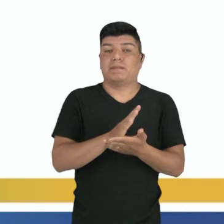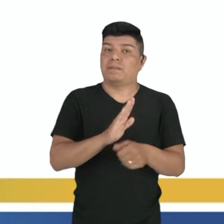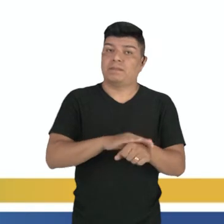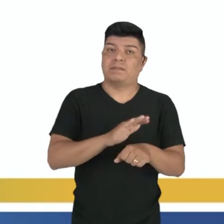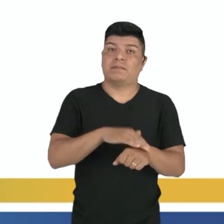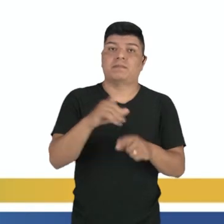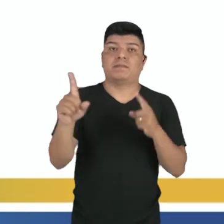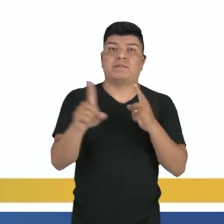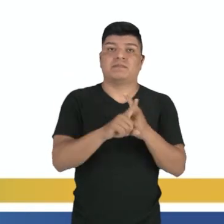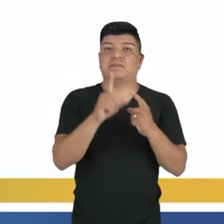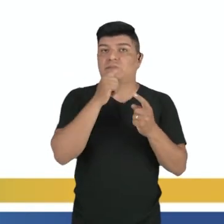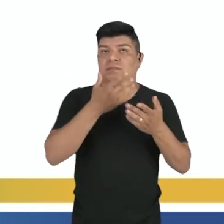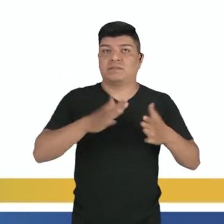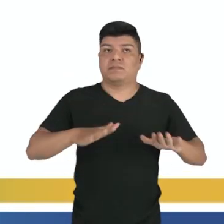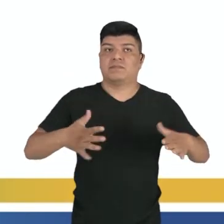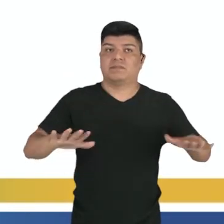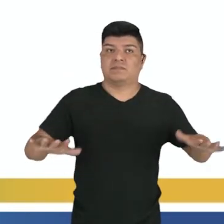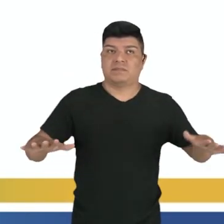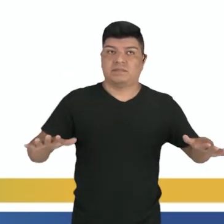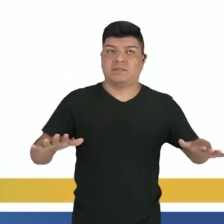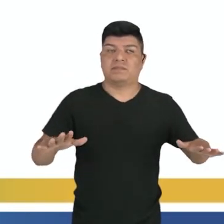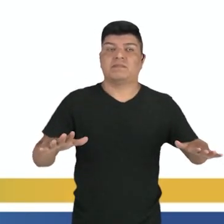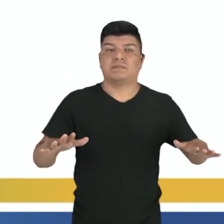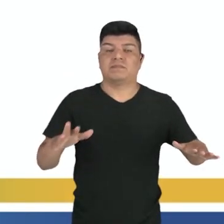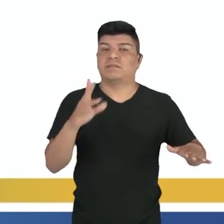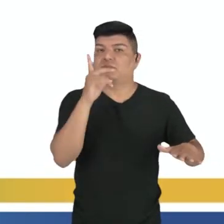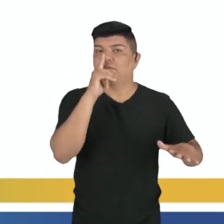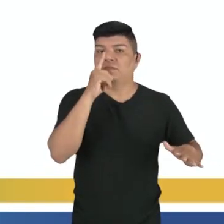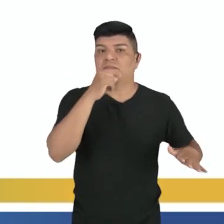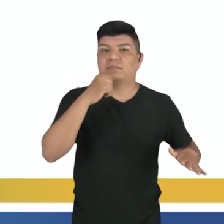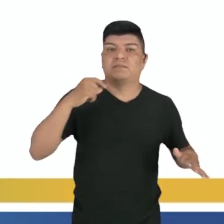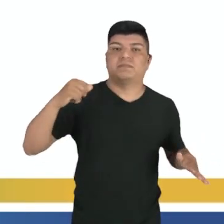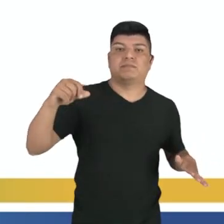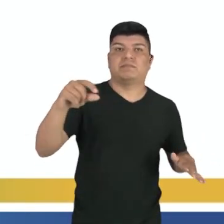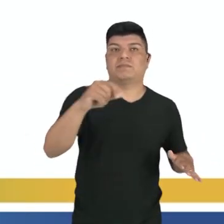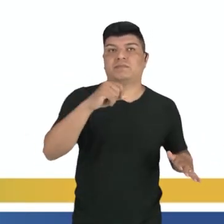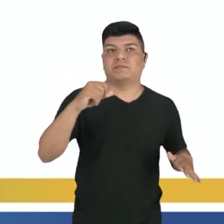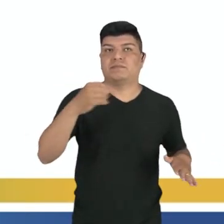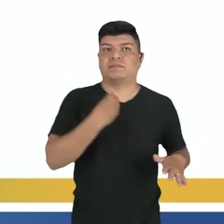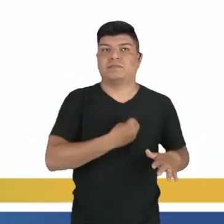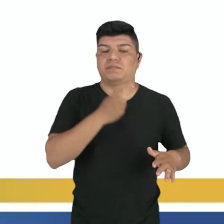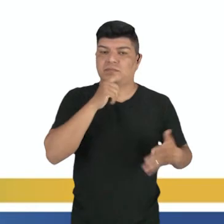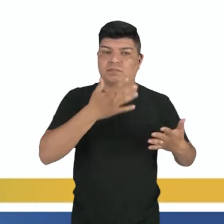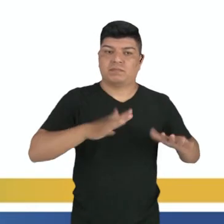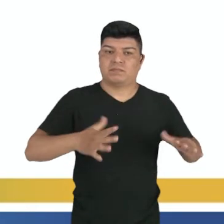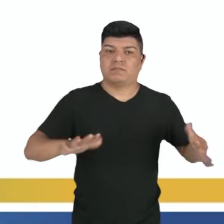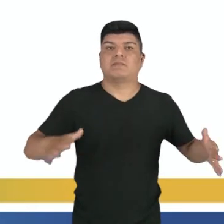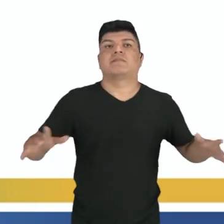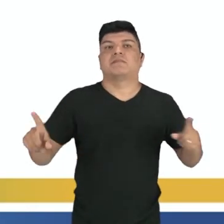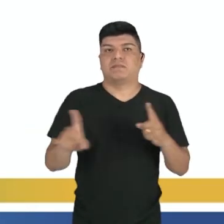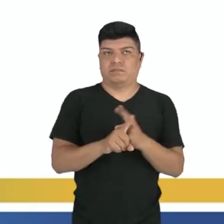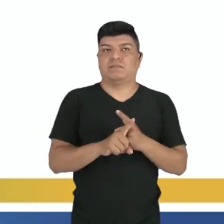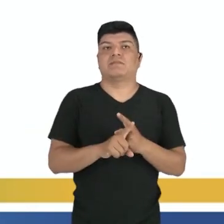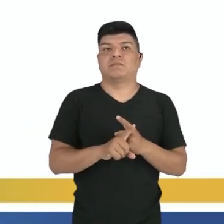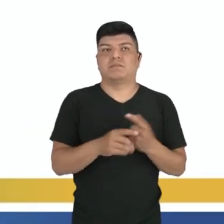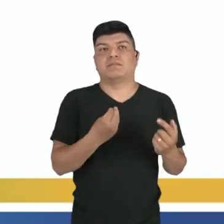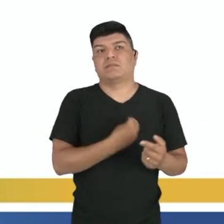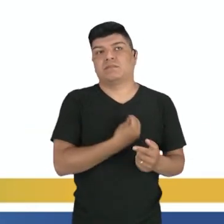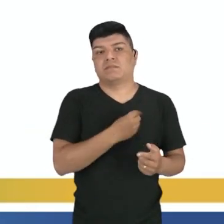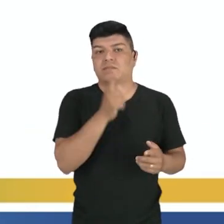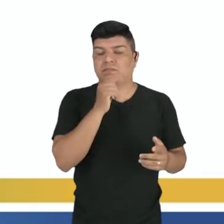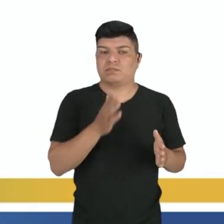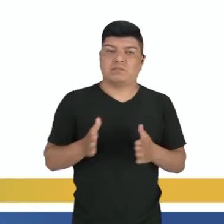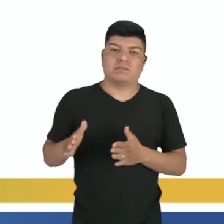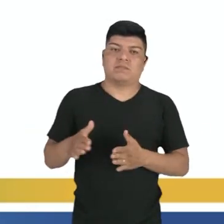ser encontrada no ambiente de água salgada, ou seja, a maioria é de vida marinha. Pode estar presente em